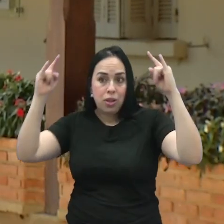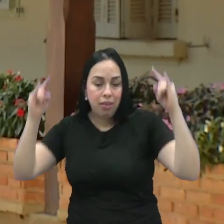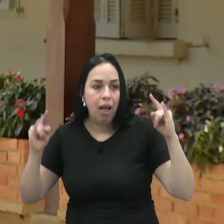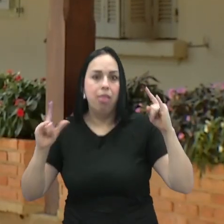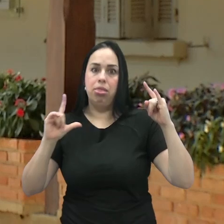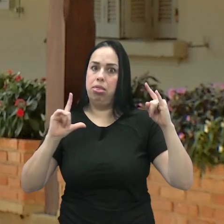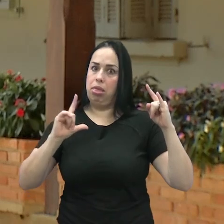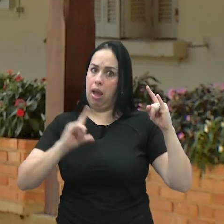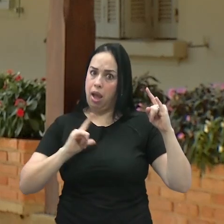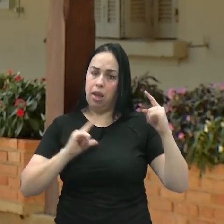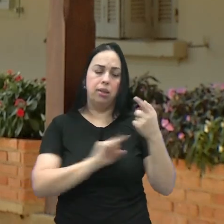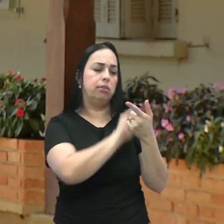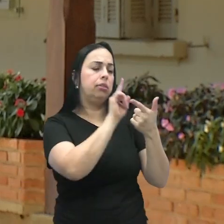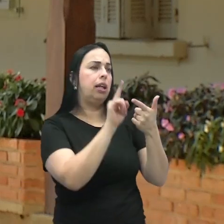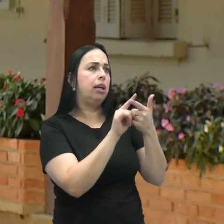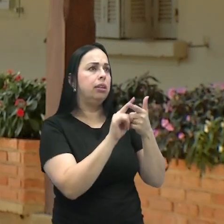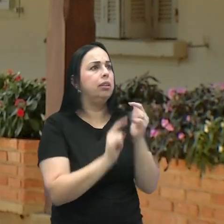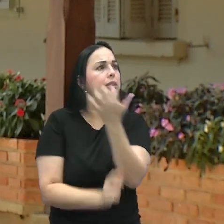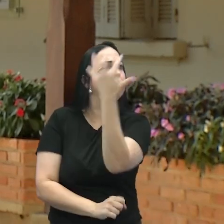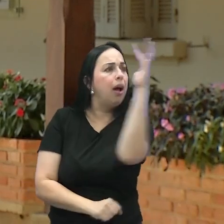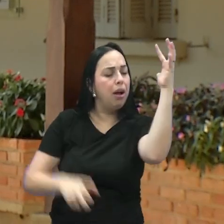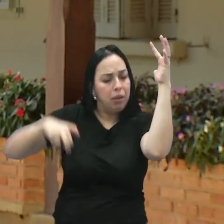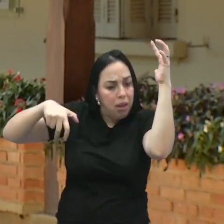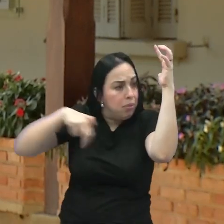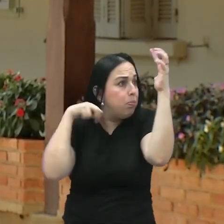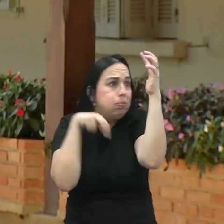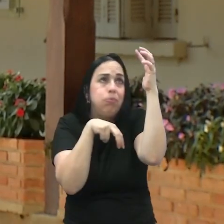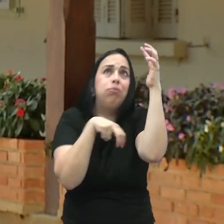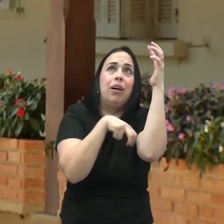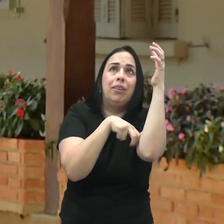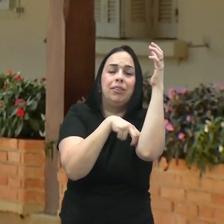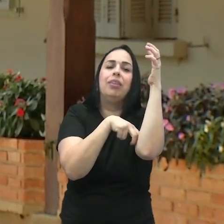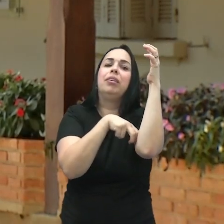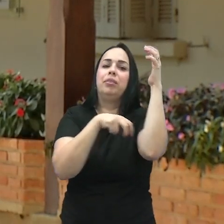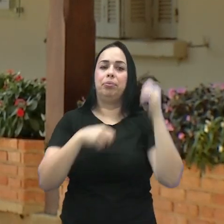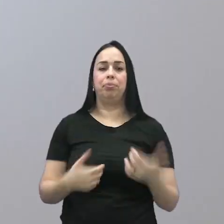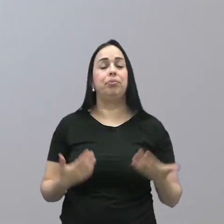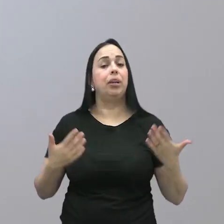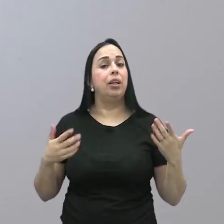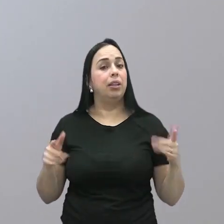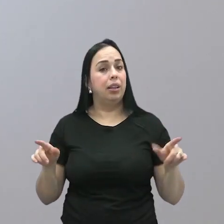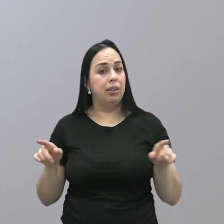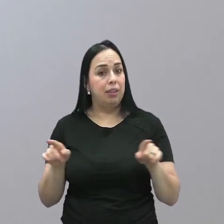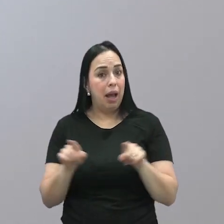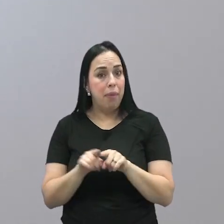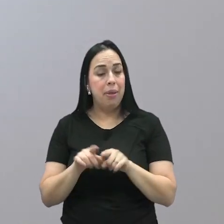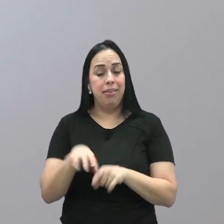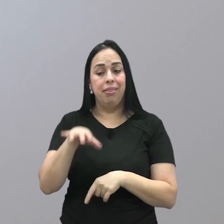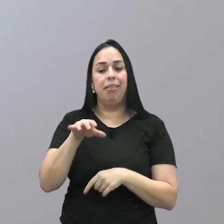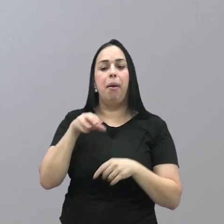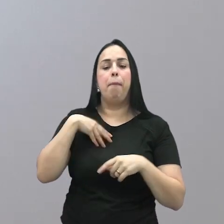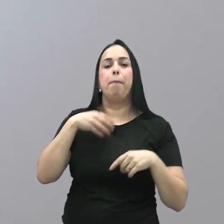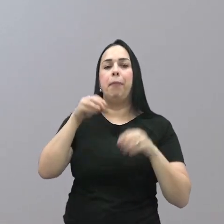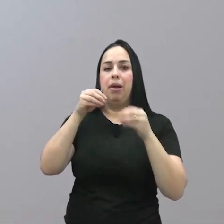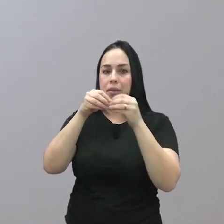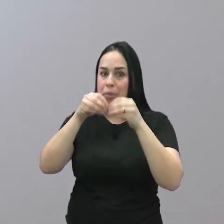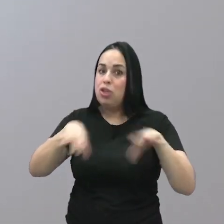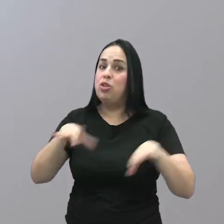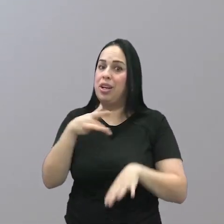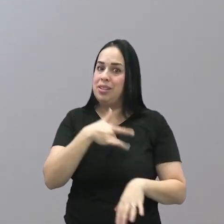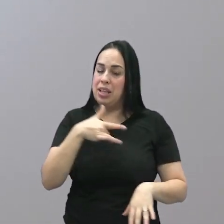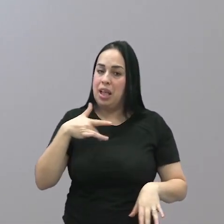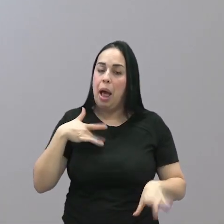procura uma sombra embaixo da árvore, eles se protegem da forma que consegue. Além dos impactos na saúde, o